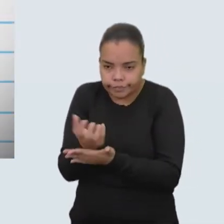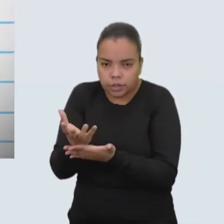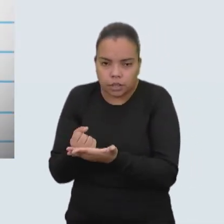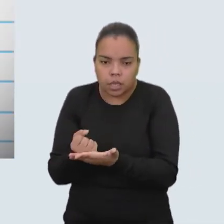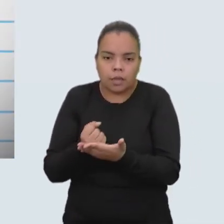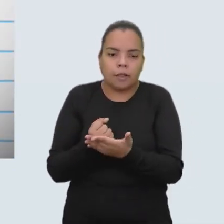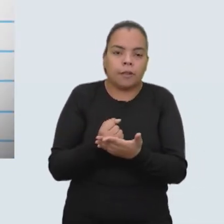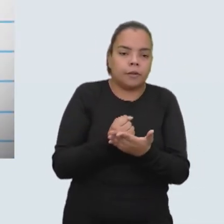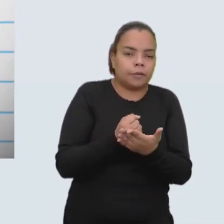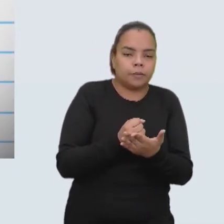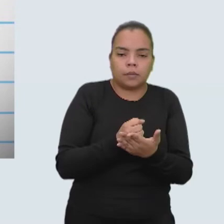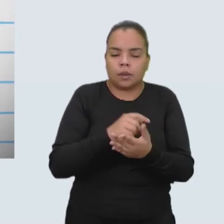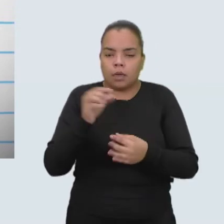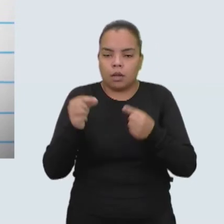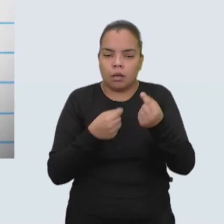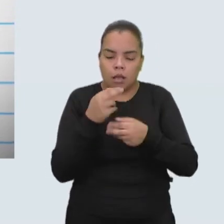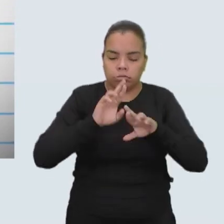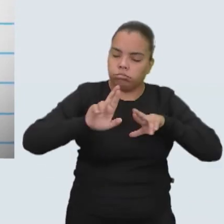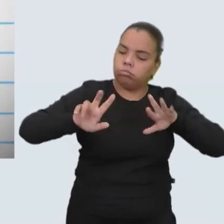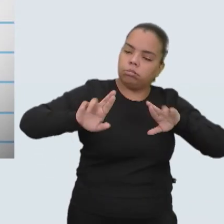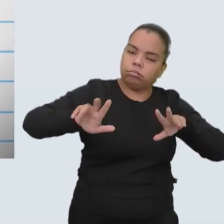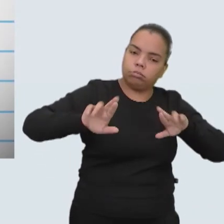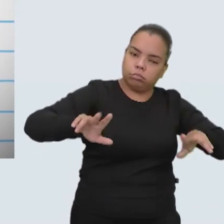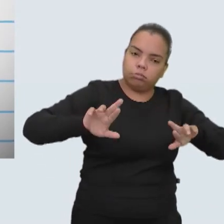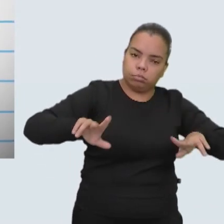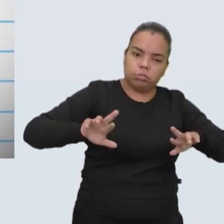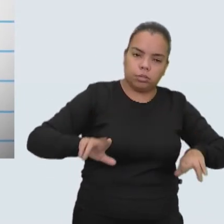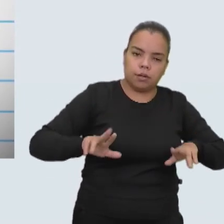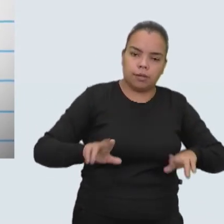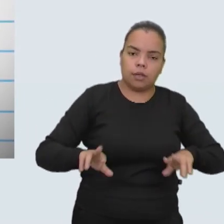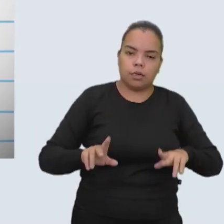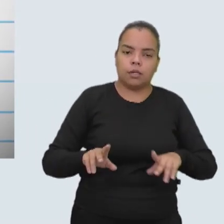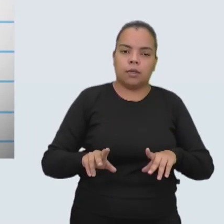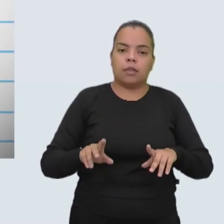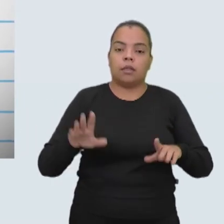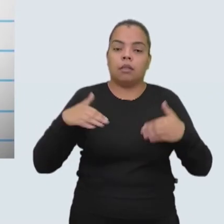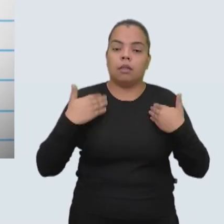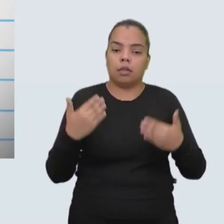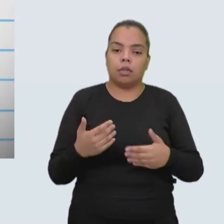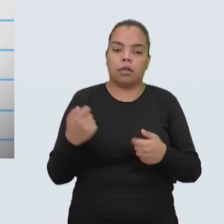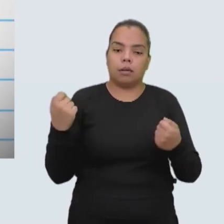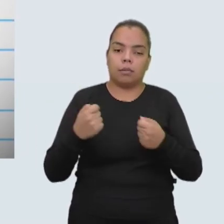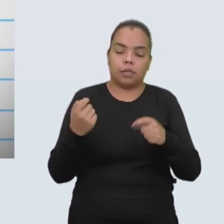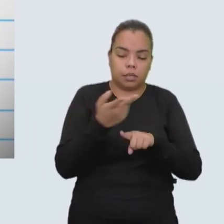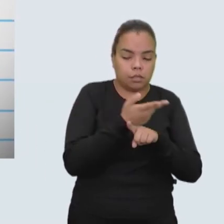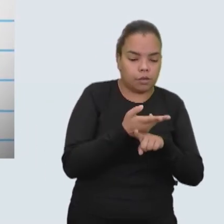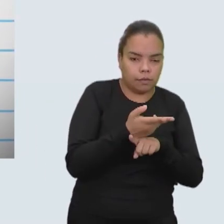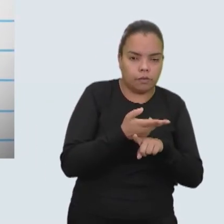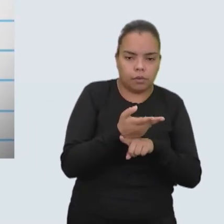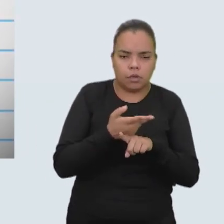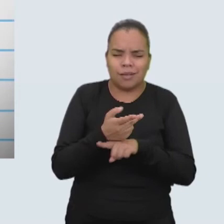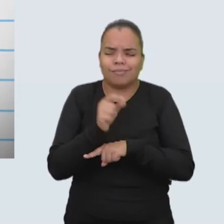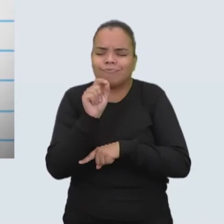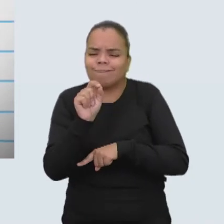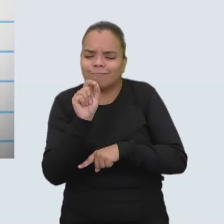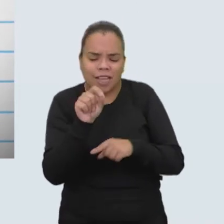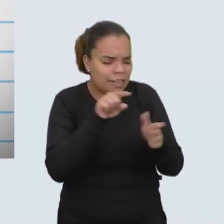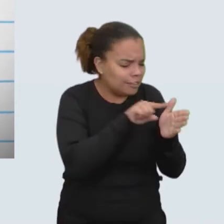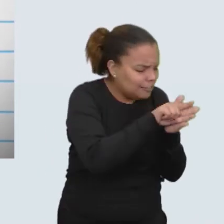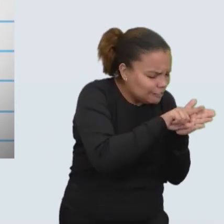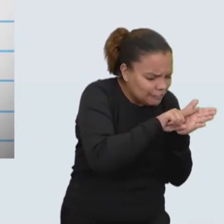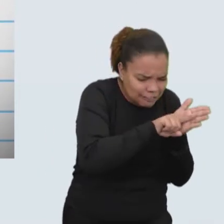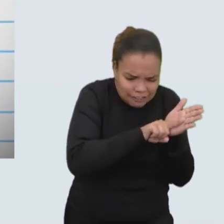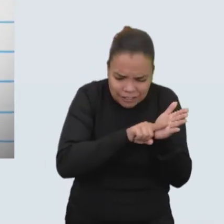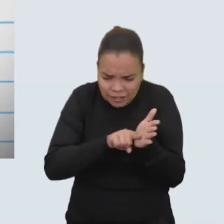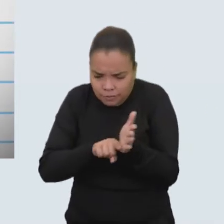a revelar suas diferenças ou desigualdades. Deste modo, investigam-se que questões específicas afetam